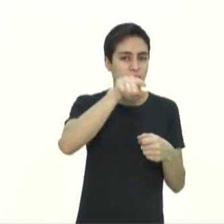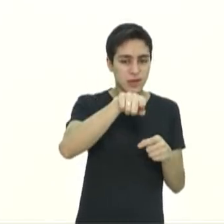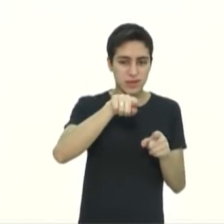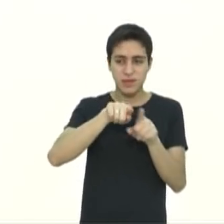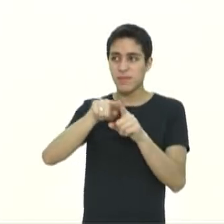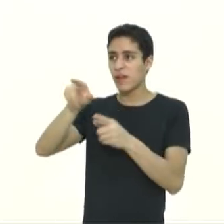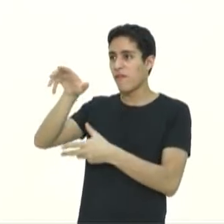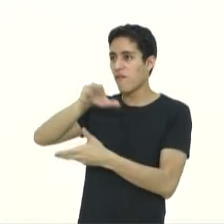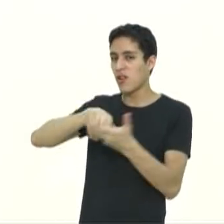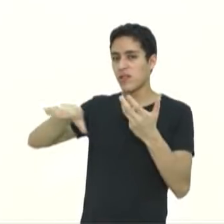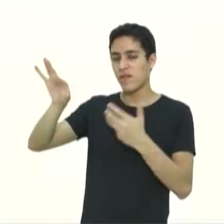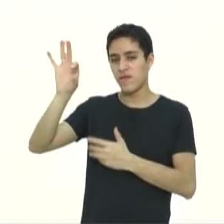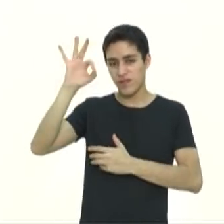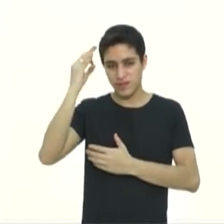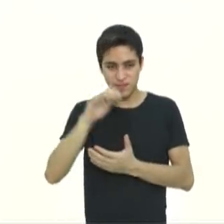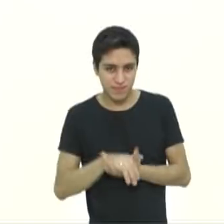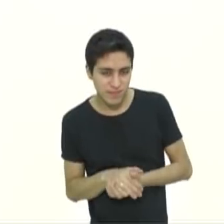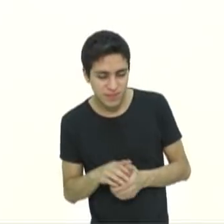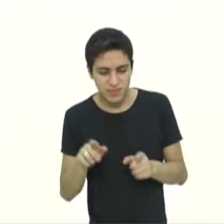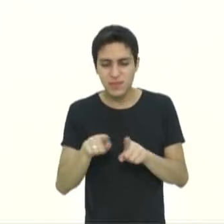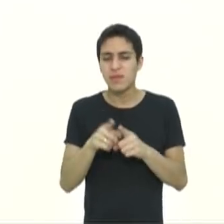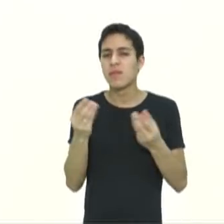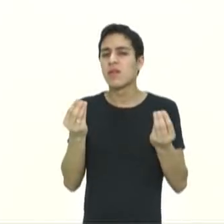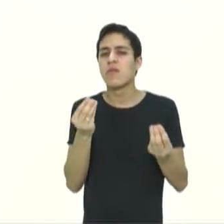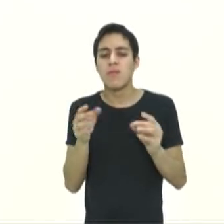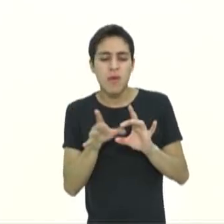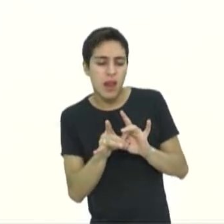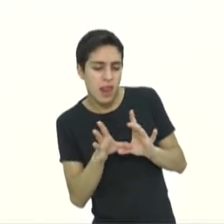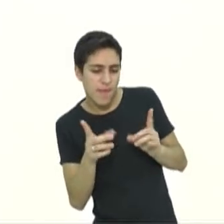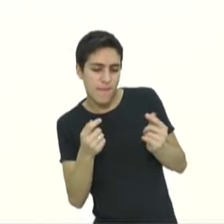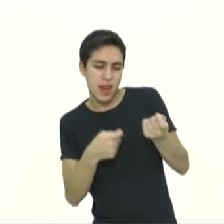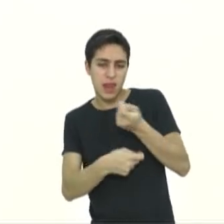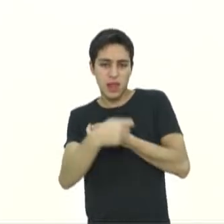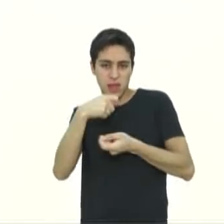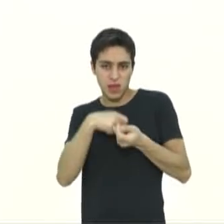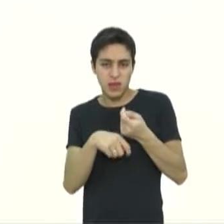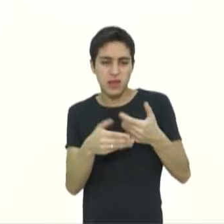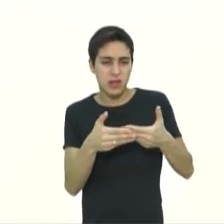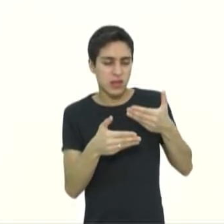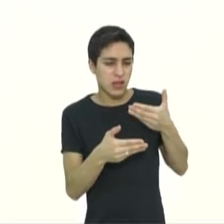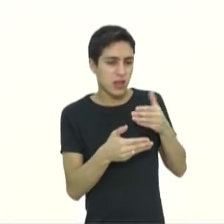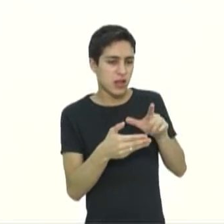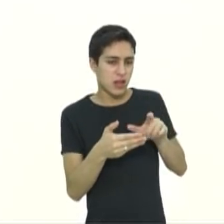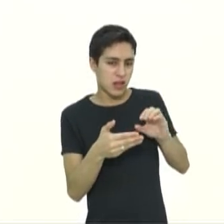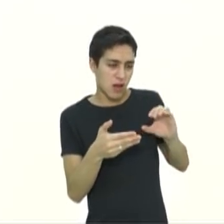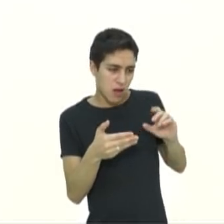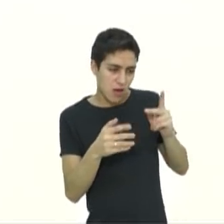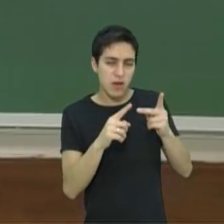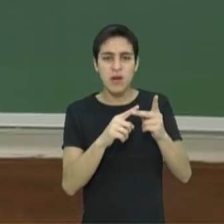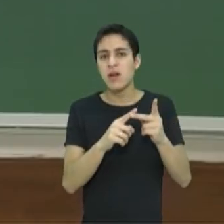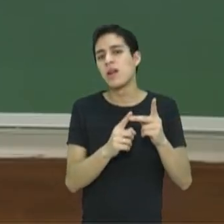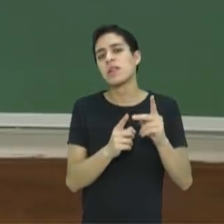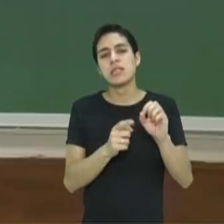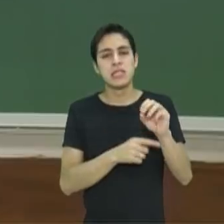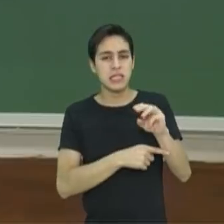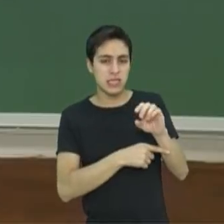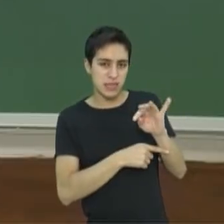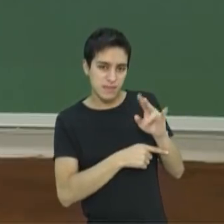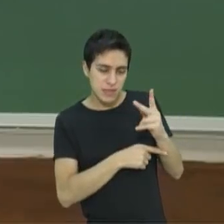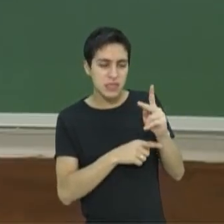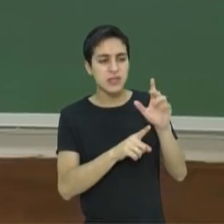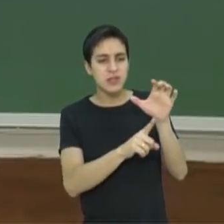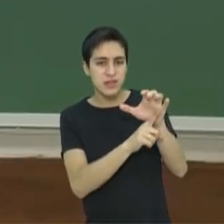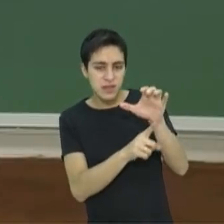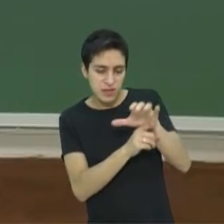Francesa. Segunda coisa que a gente falou, o liberalismo econômico, que ele vem de John Locke e de Adam Smith e influenciou a Revolução Industrial,